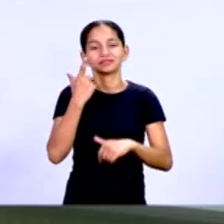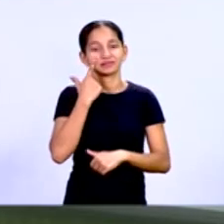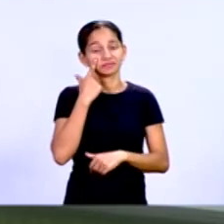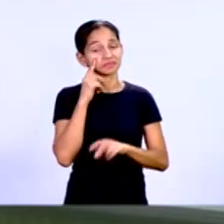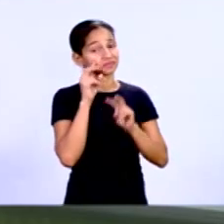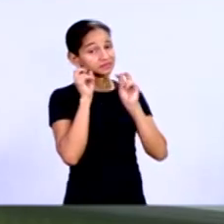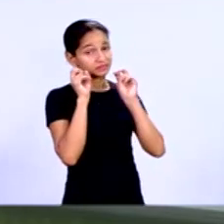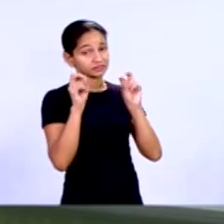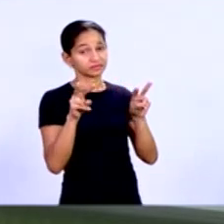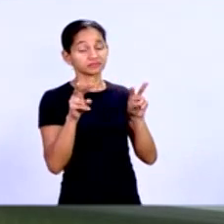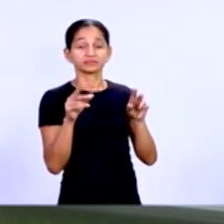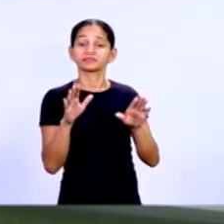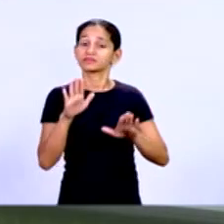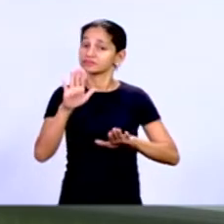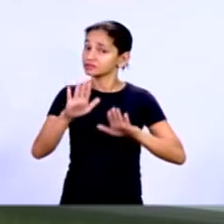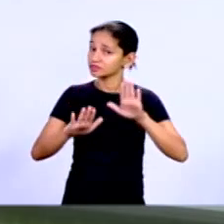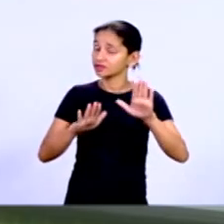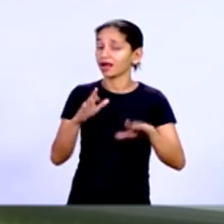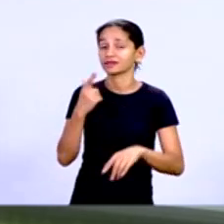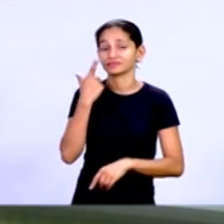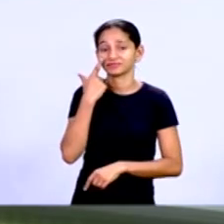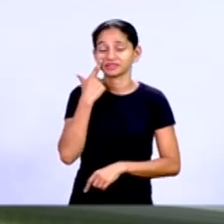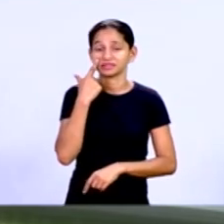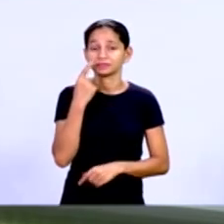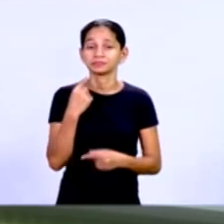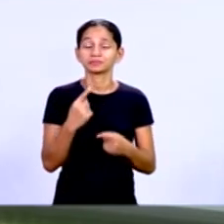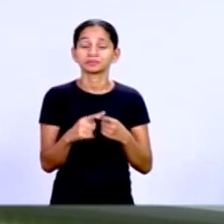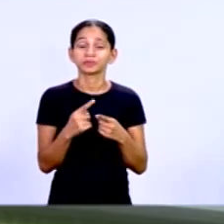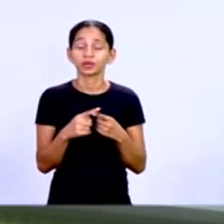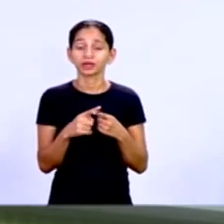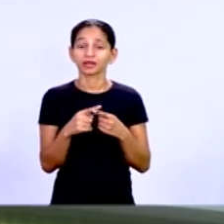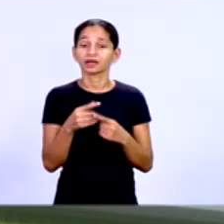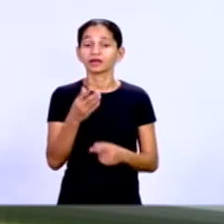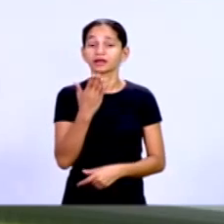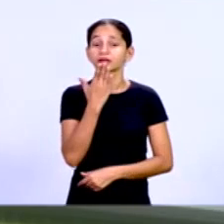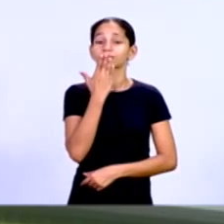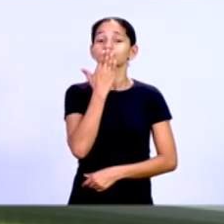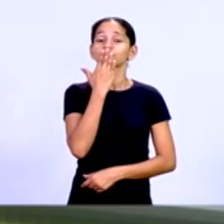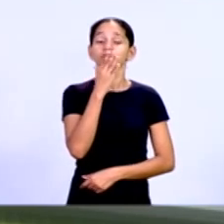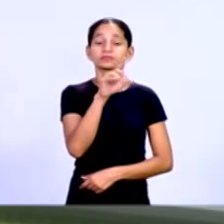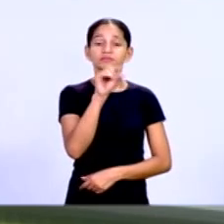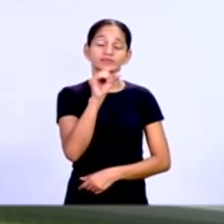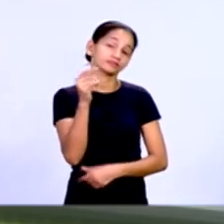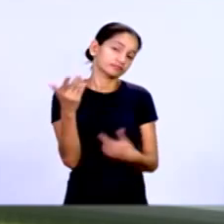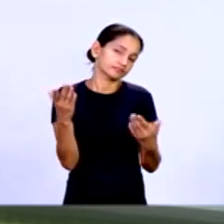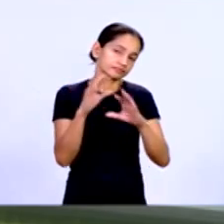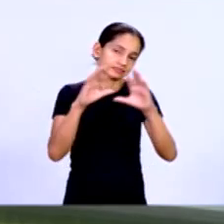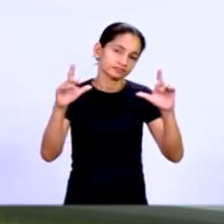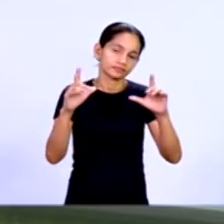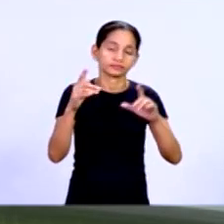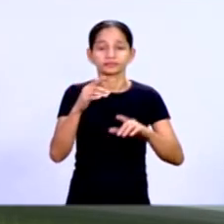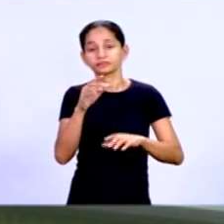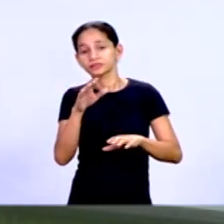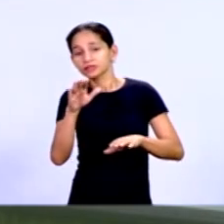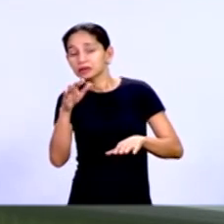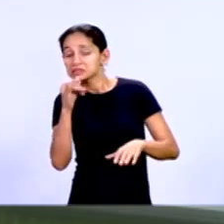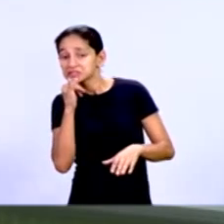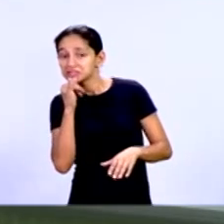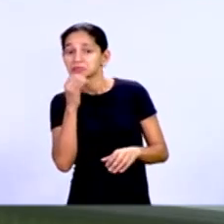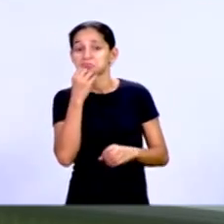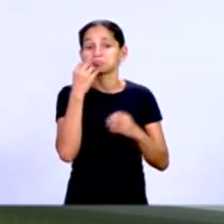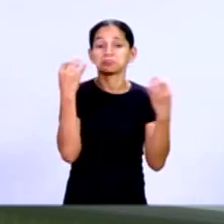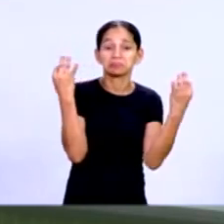Mas nenhum investidor vai se expor a esse tipo de risco. Ele vai preferir o quê? Investir nas empresas que têm um critério ou uma